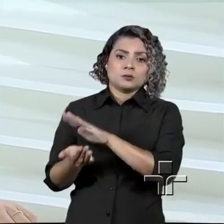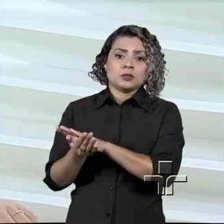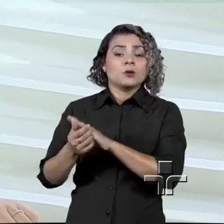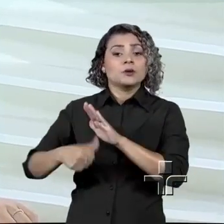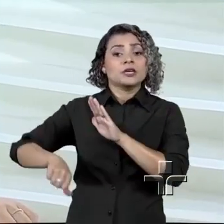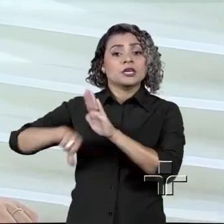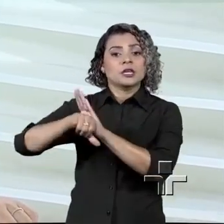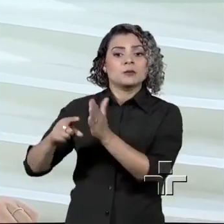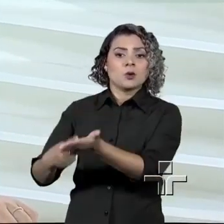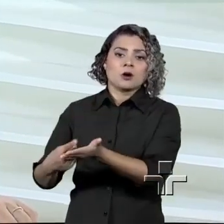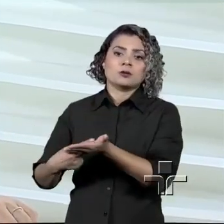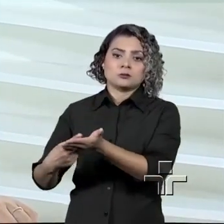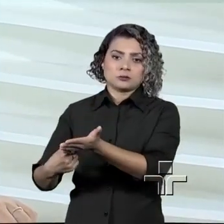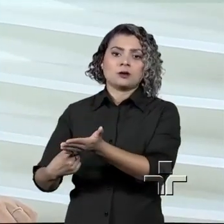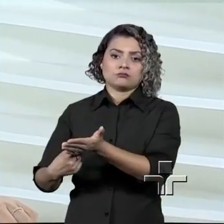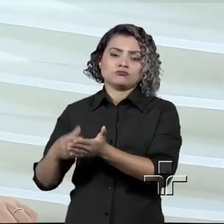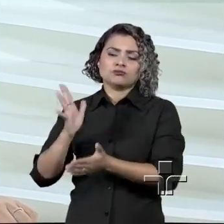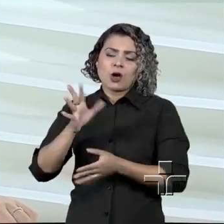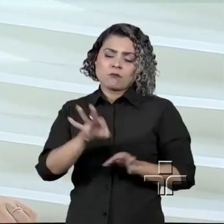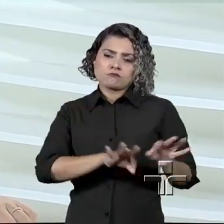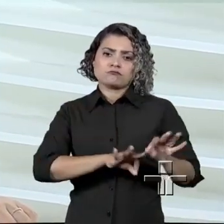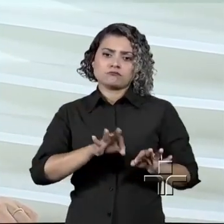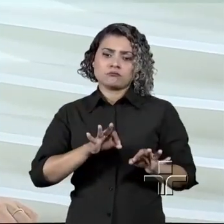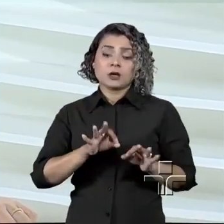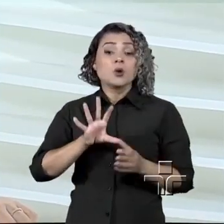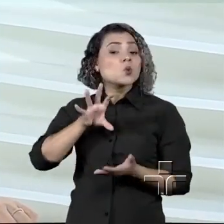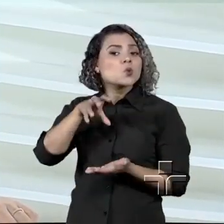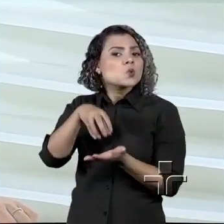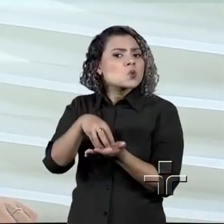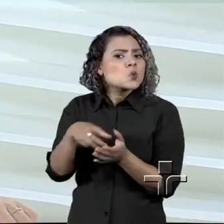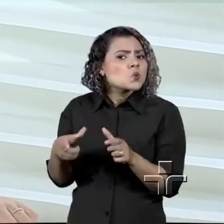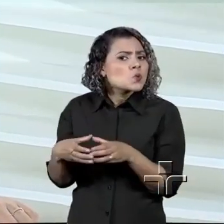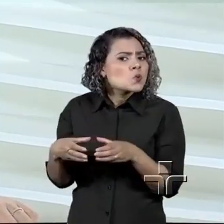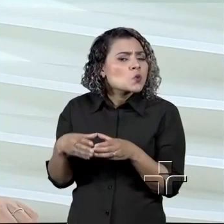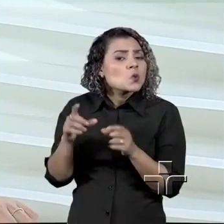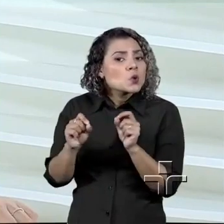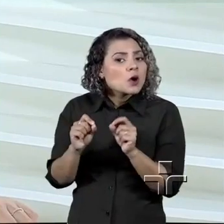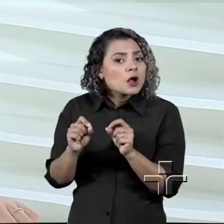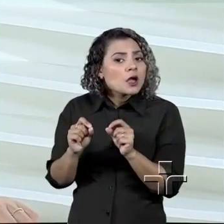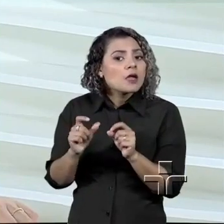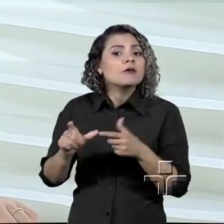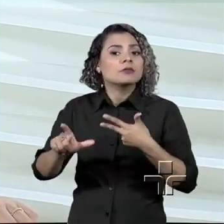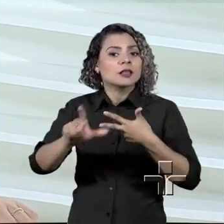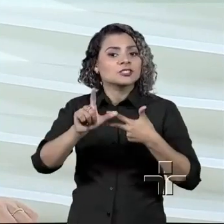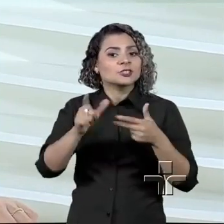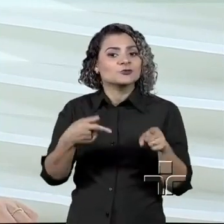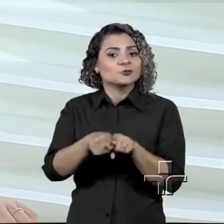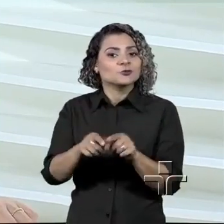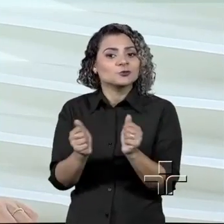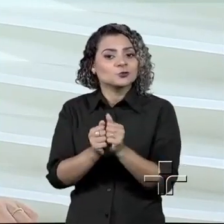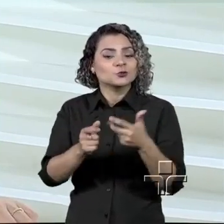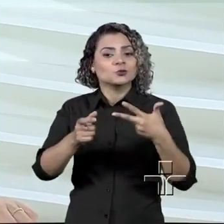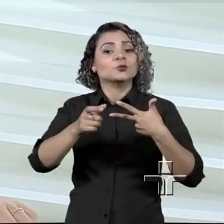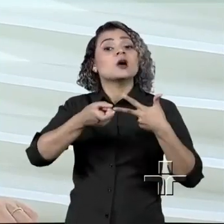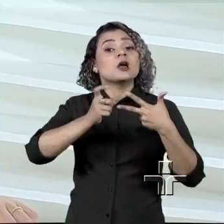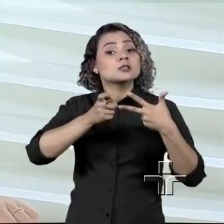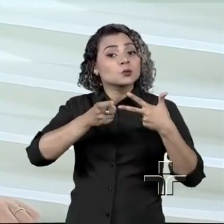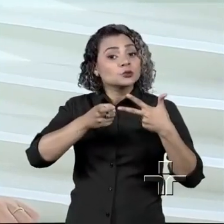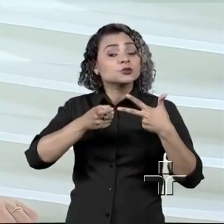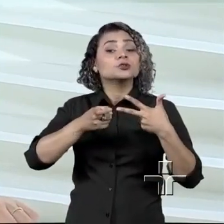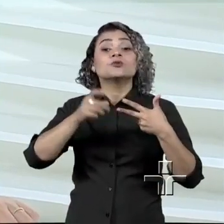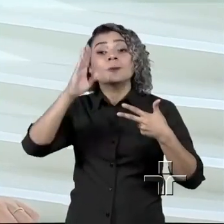crime organizado. E isso, uma comissão que trabalhe com o legislativo, com o executivo